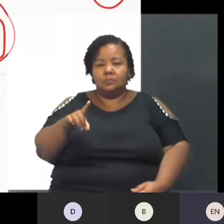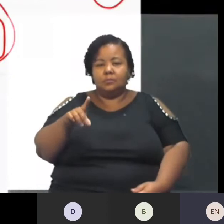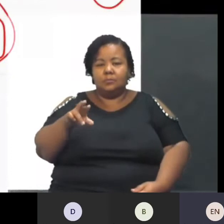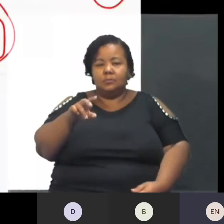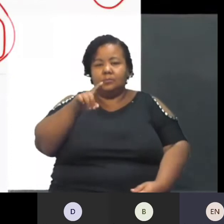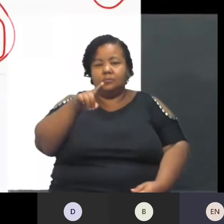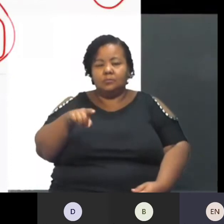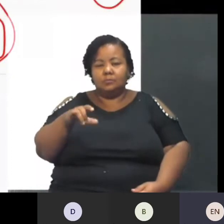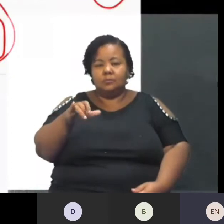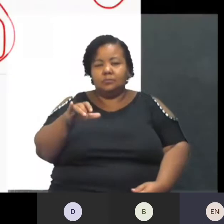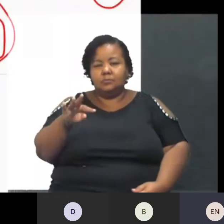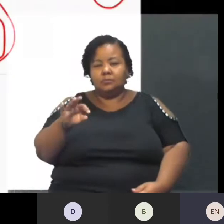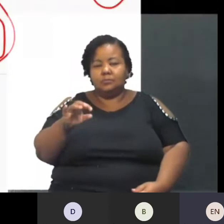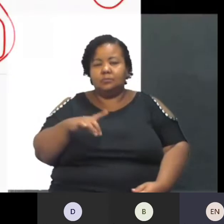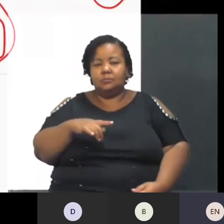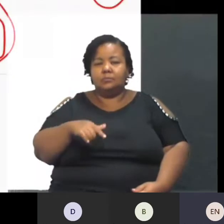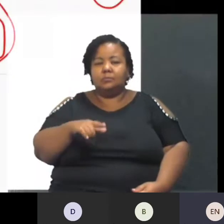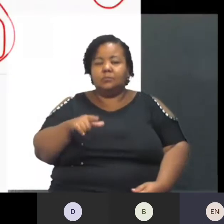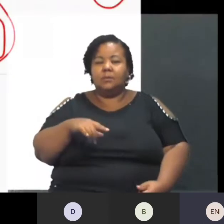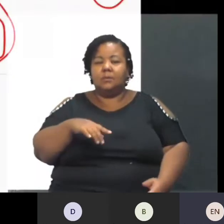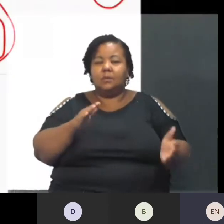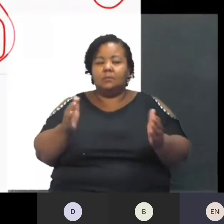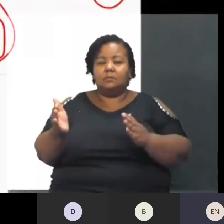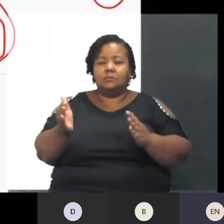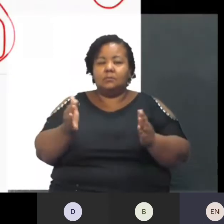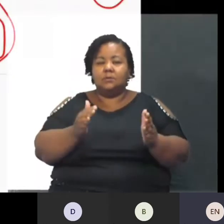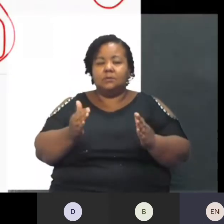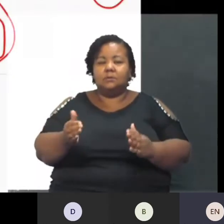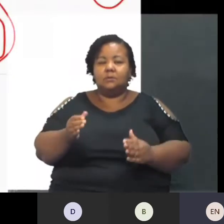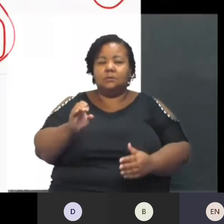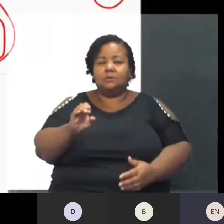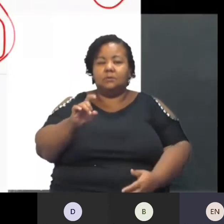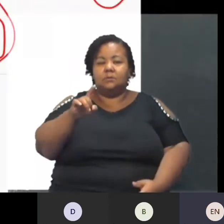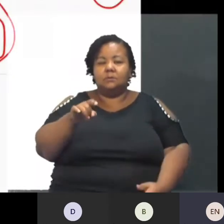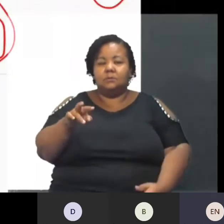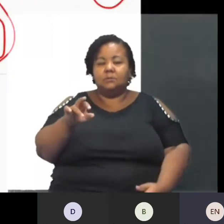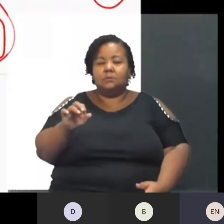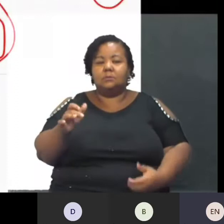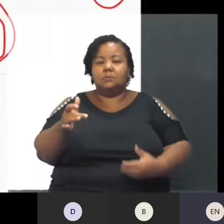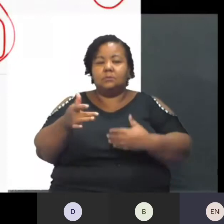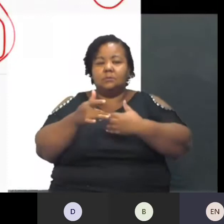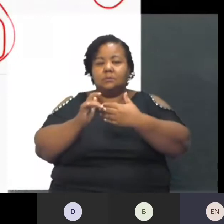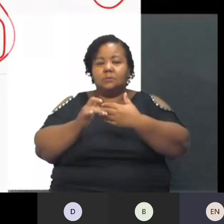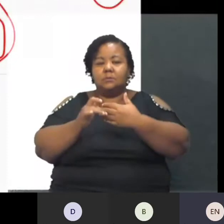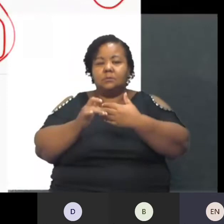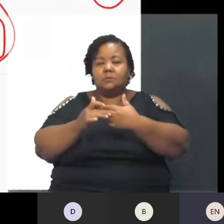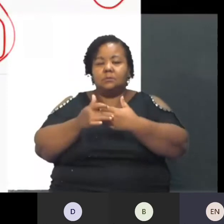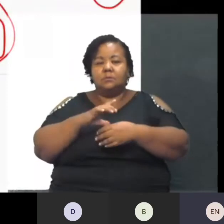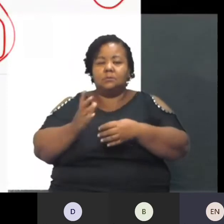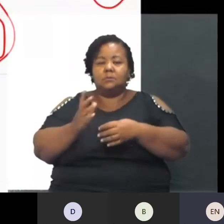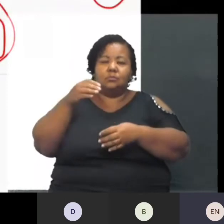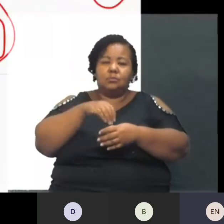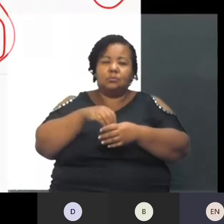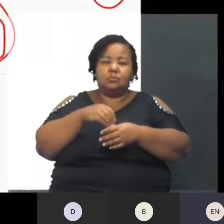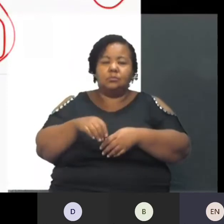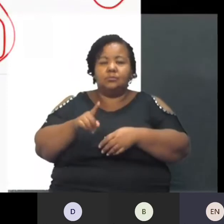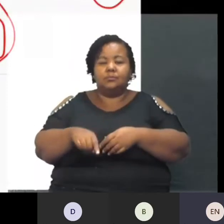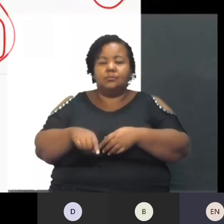contém também uma matriz extracelular rica em componentes orgânicos, como colágeno